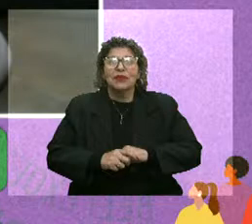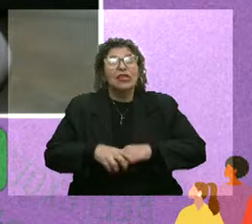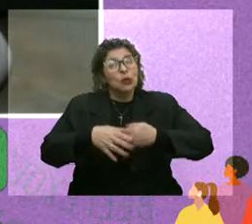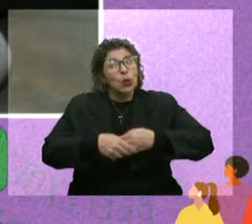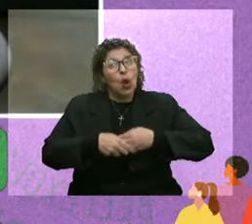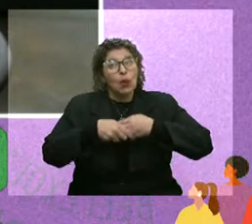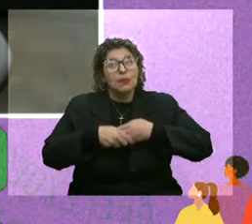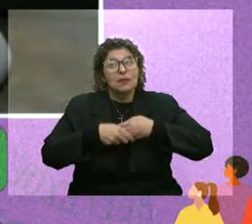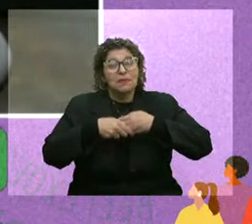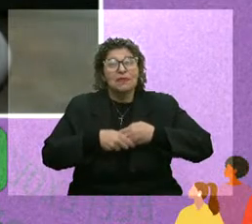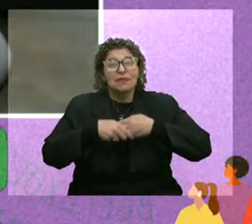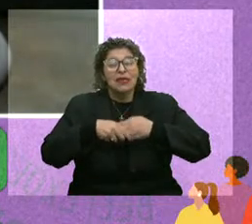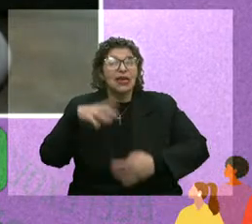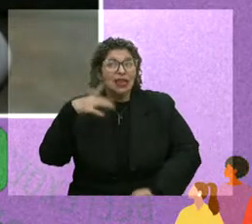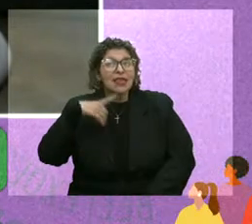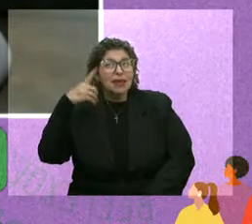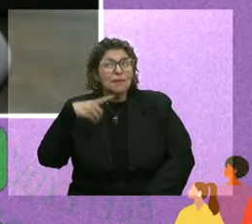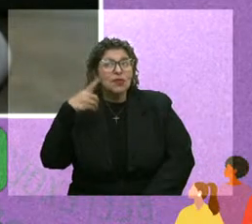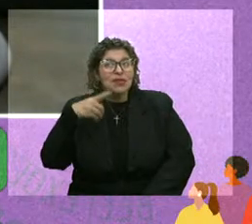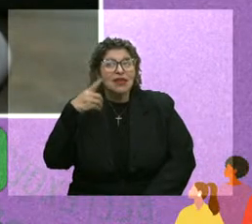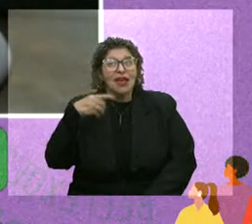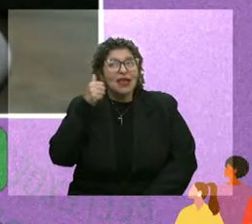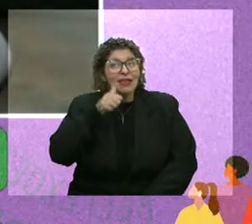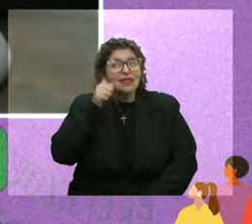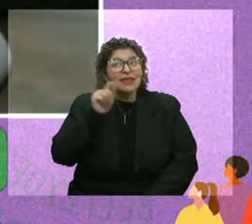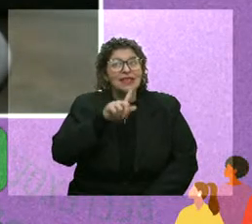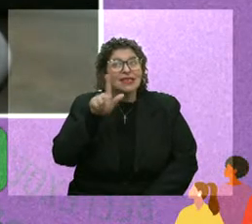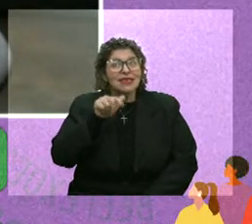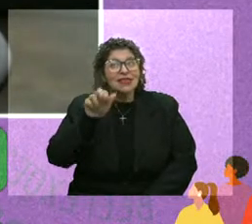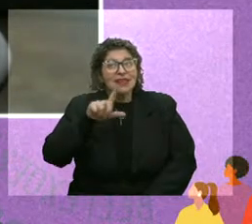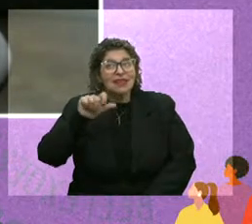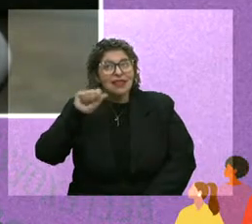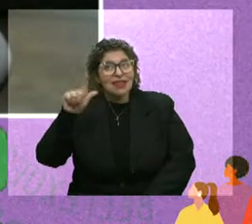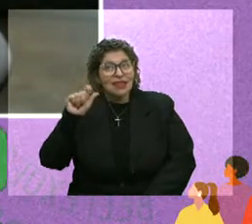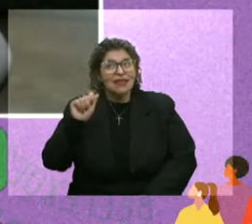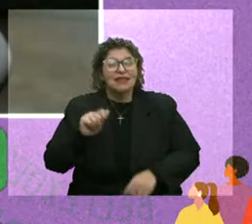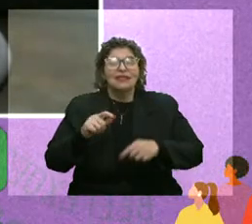saúdo a deputada Zilar, né, coordenadora